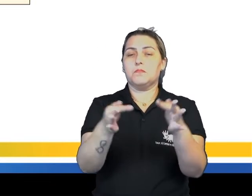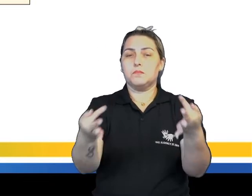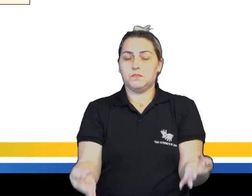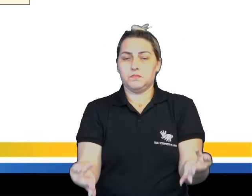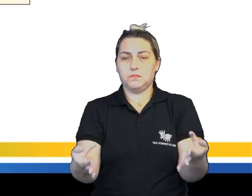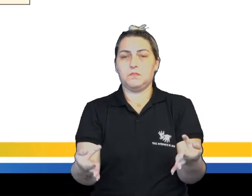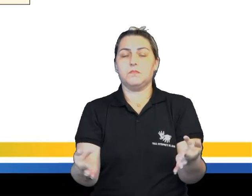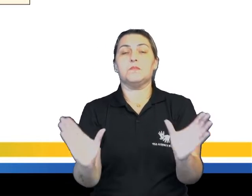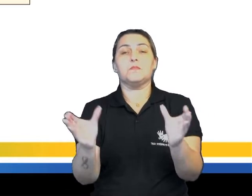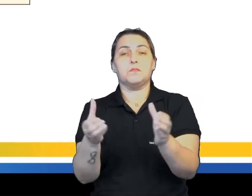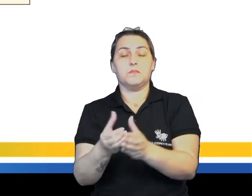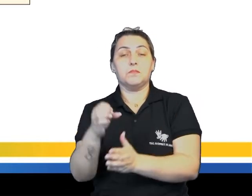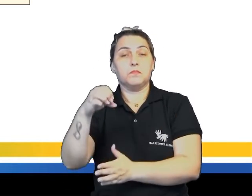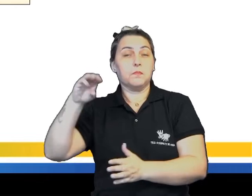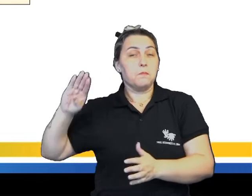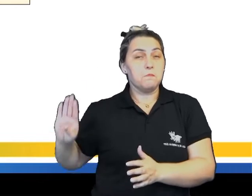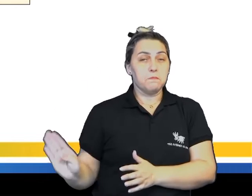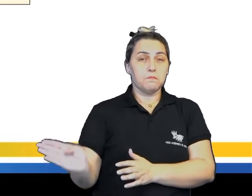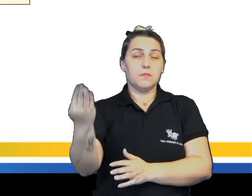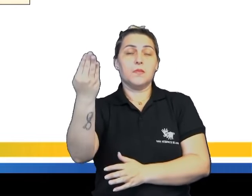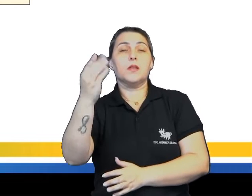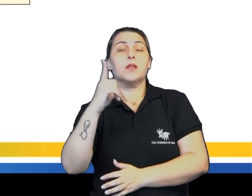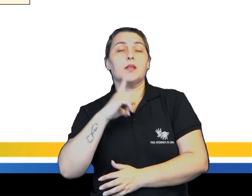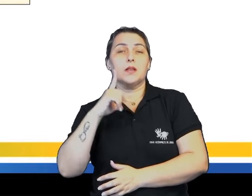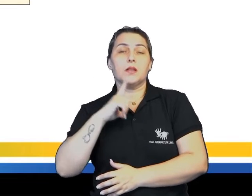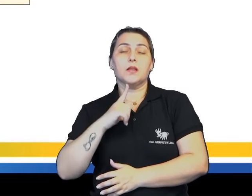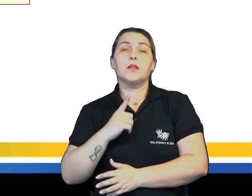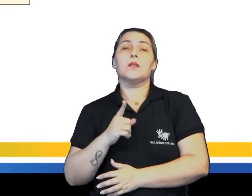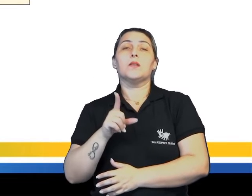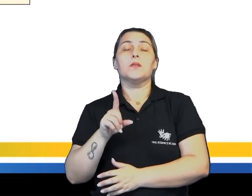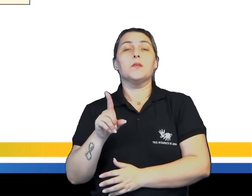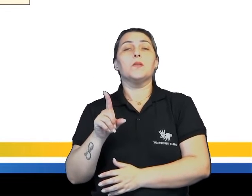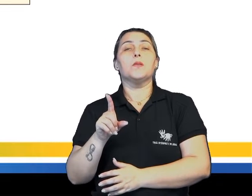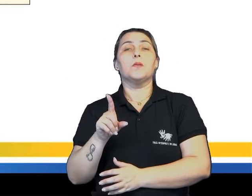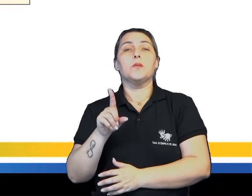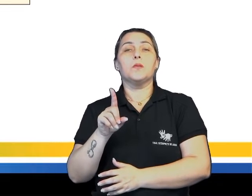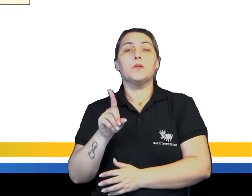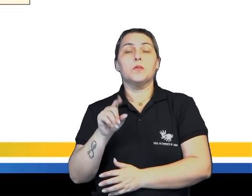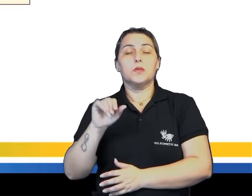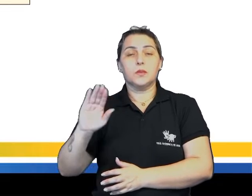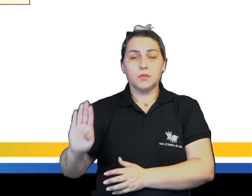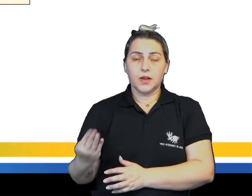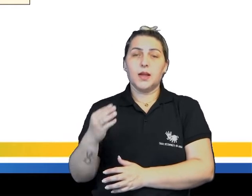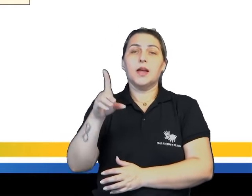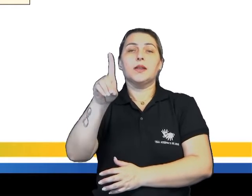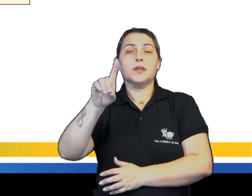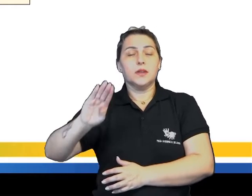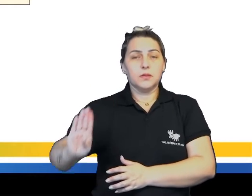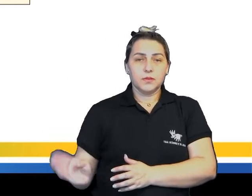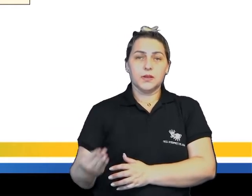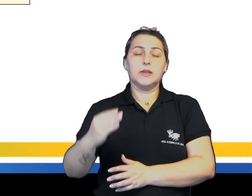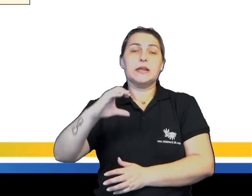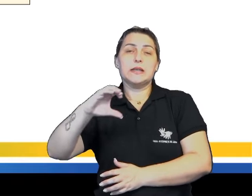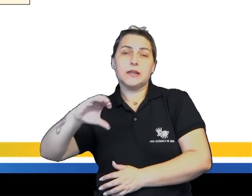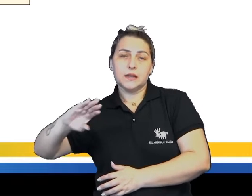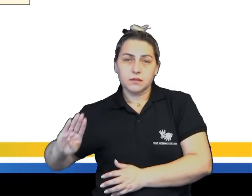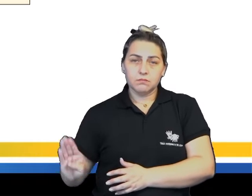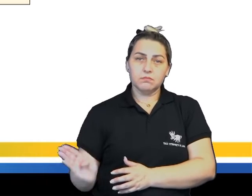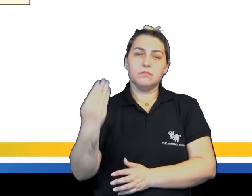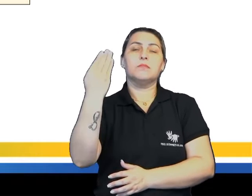para a classe dos milhares. E aí nós vamos ter unidades de milhar, dezena de milhar, centena